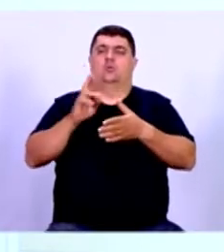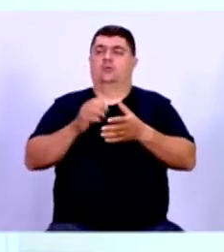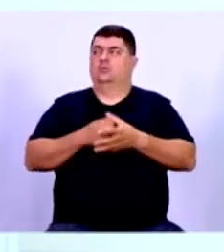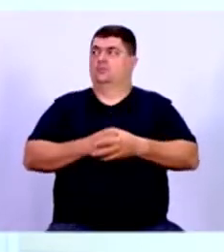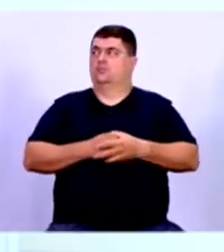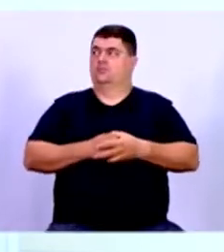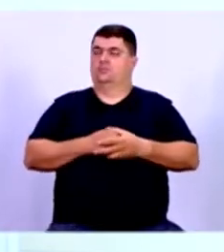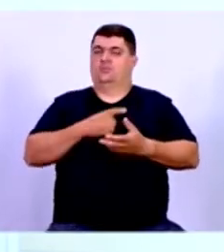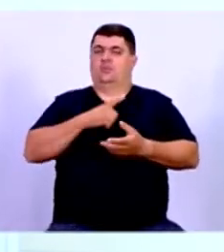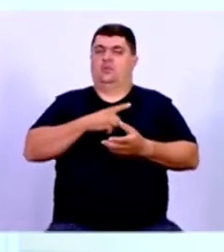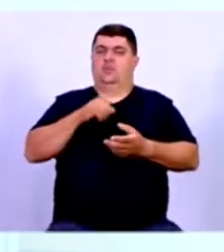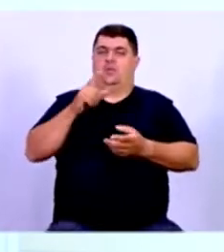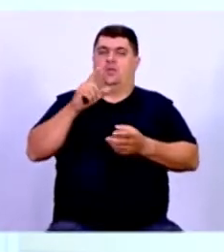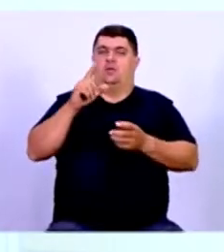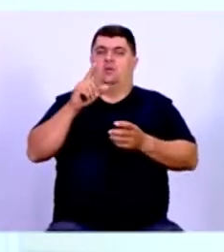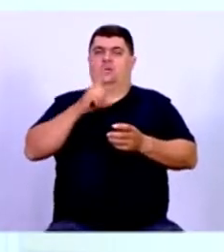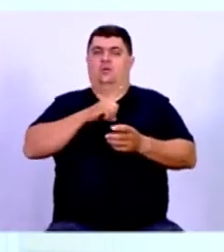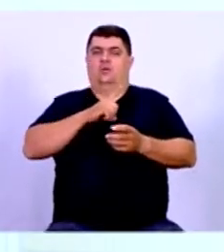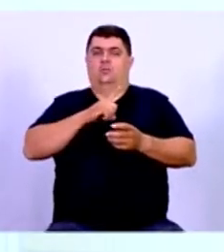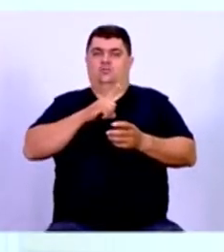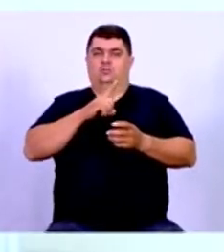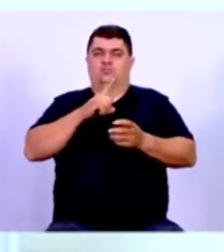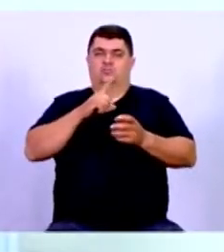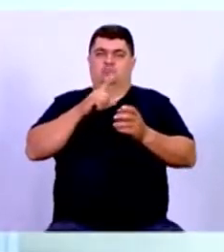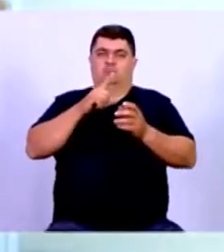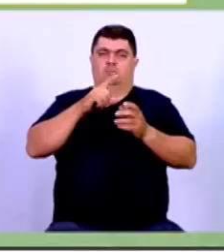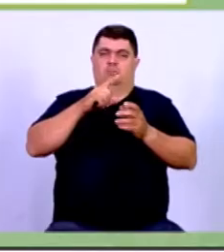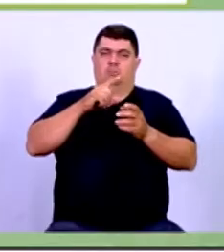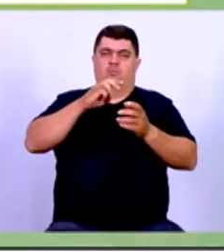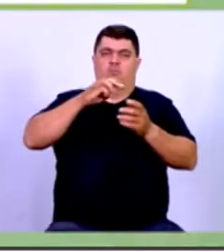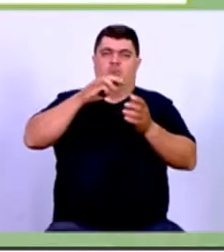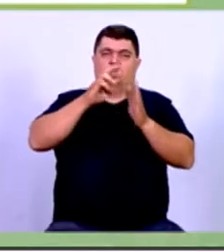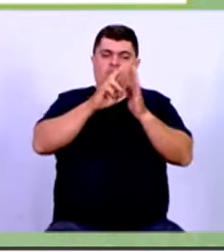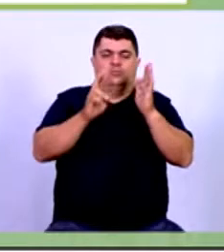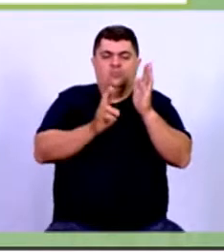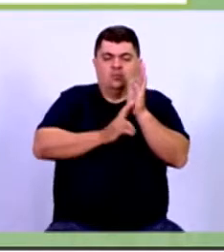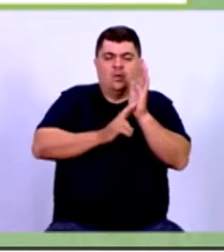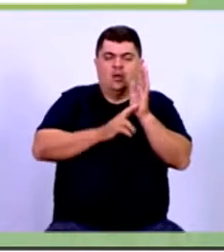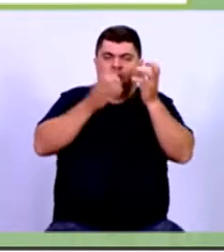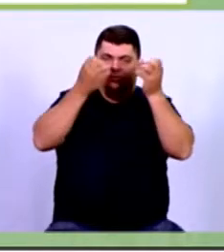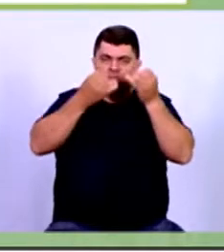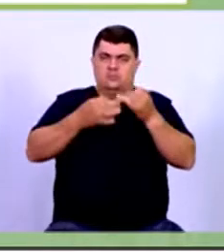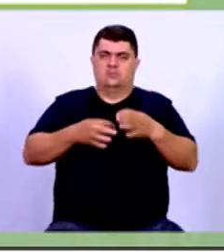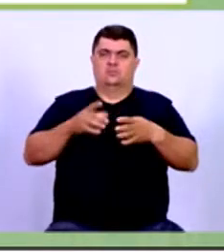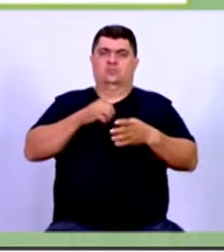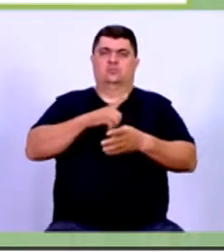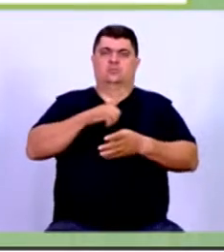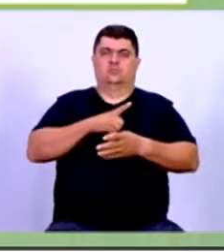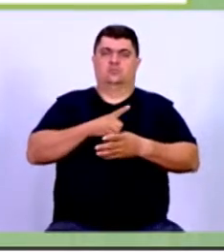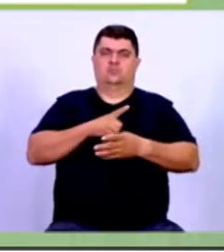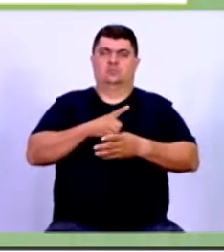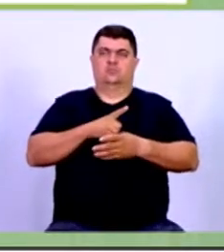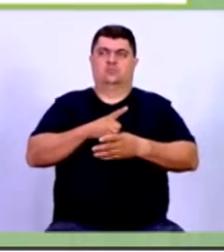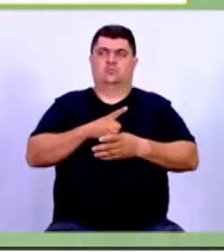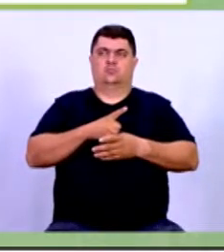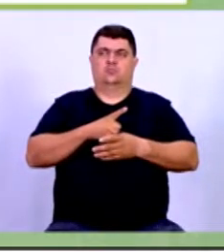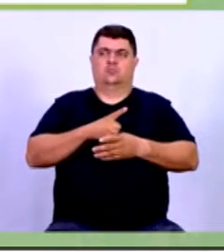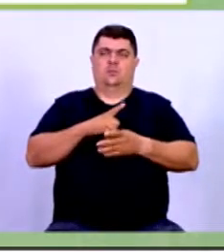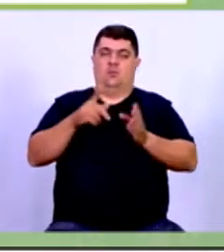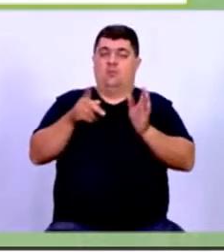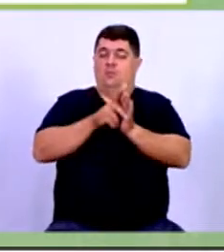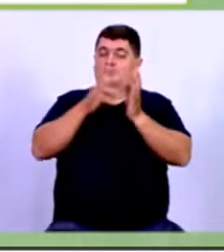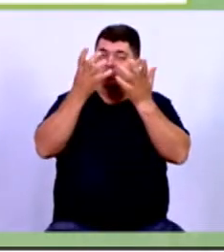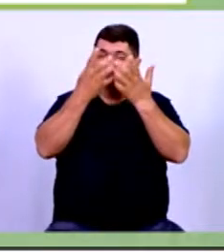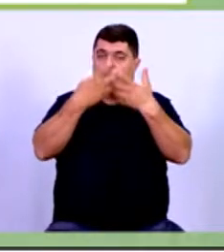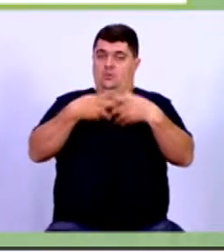norteadores. Então, de acordo com o guia, o manual do estágio do Instituto Federal